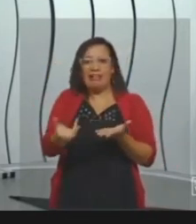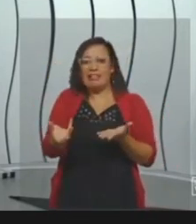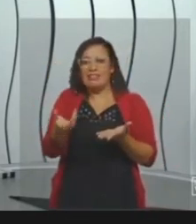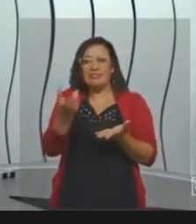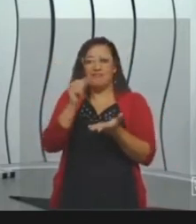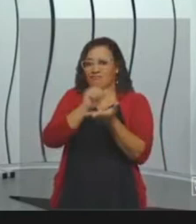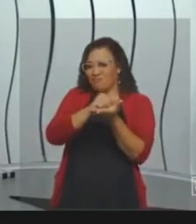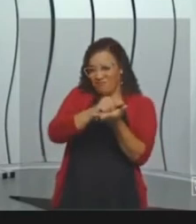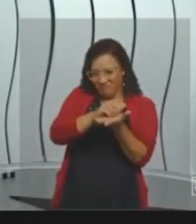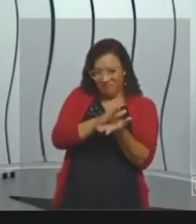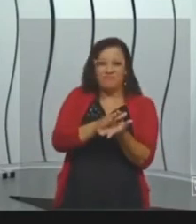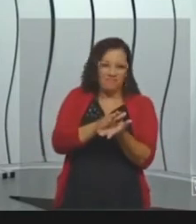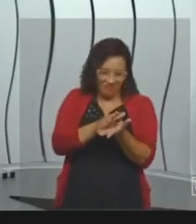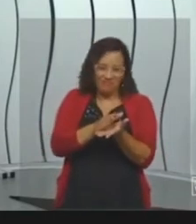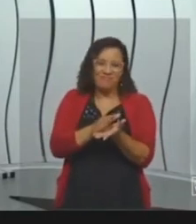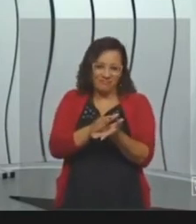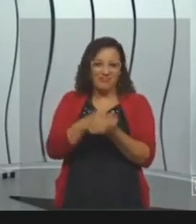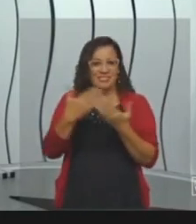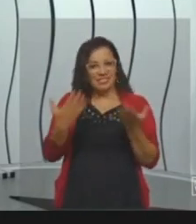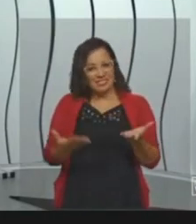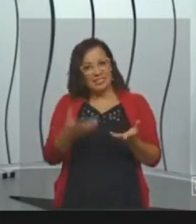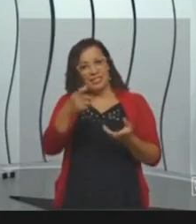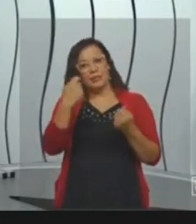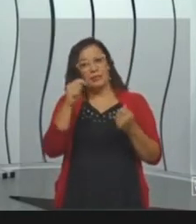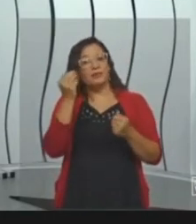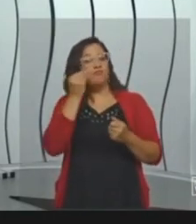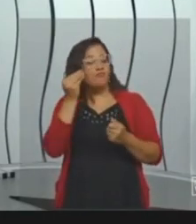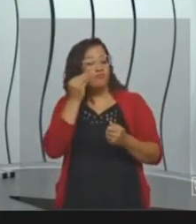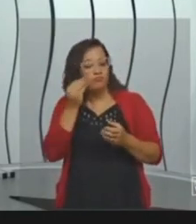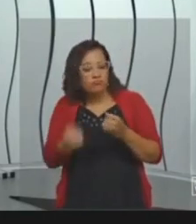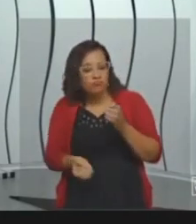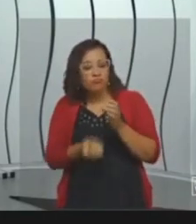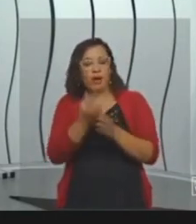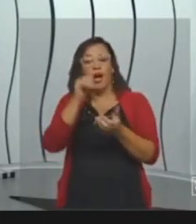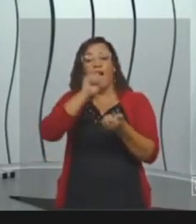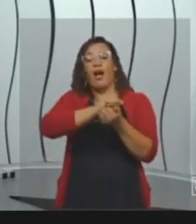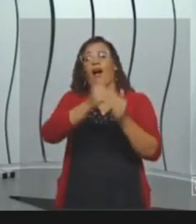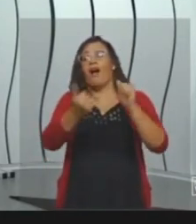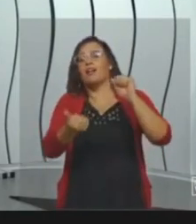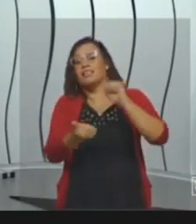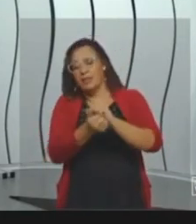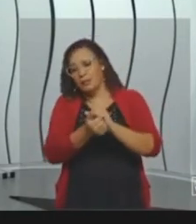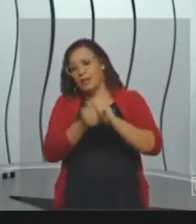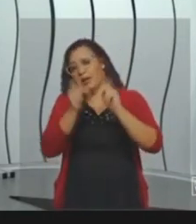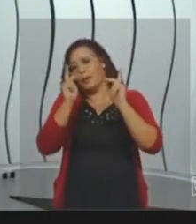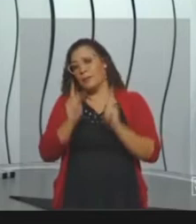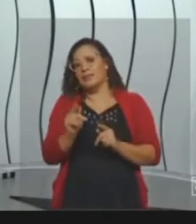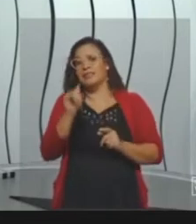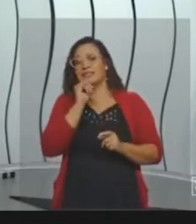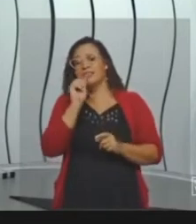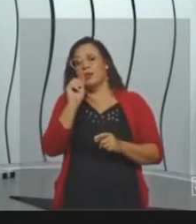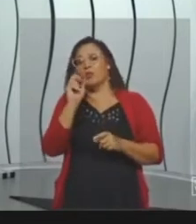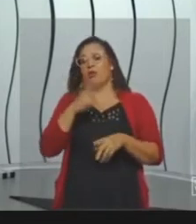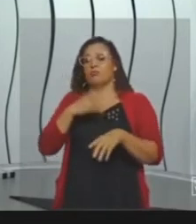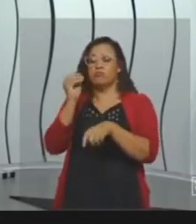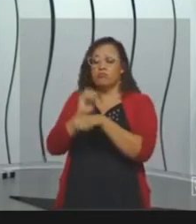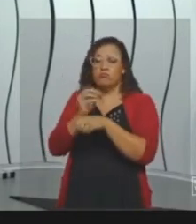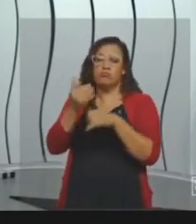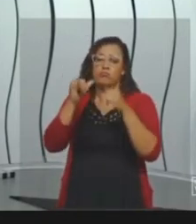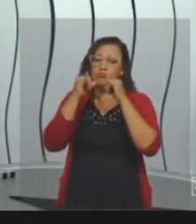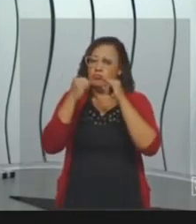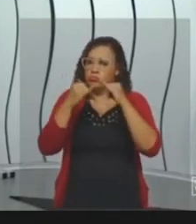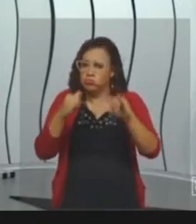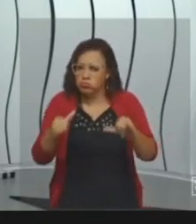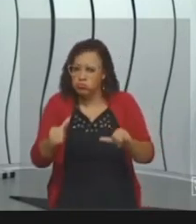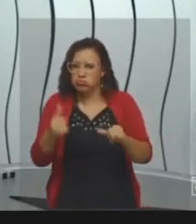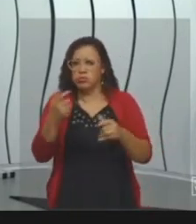cargo deixou de existir. E aí você teve que criar novos cargos. Então você tem agora pessoas tomando conta dessa companhia elétrica, e aí